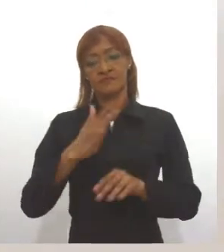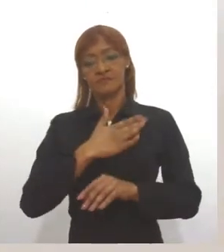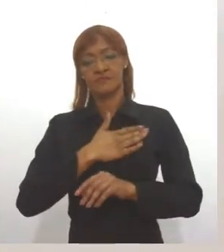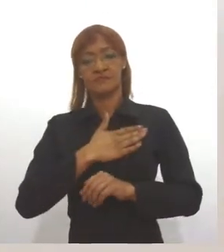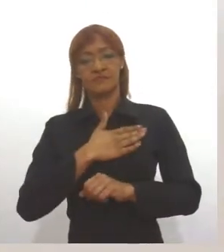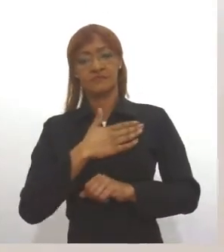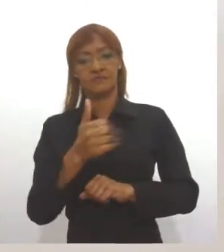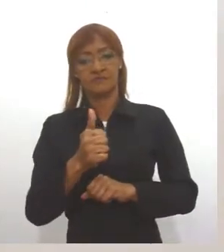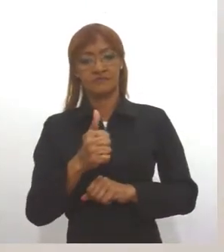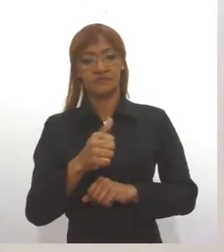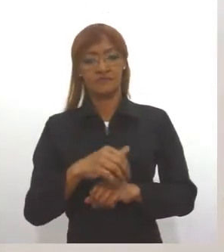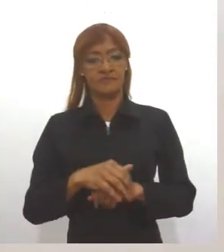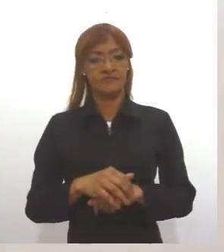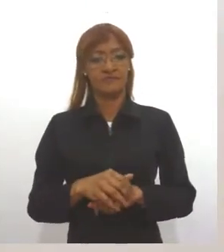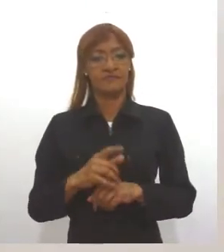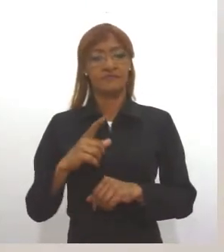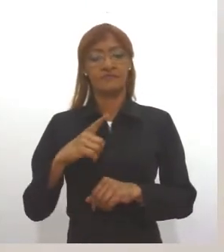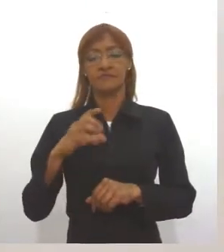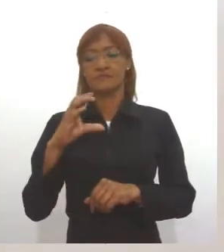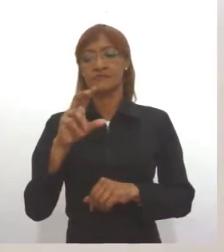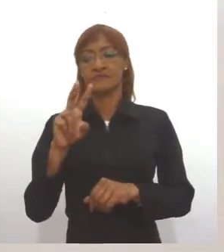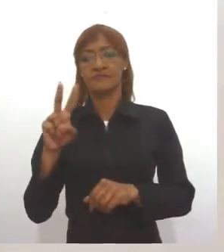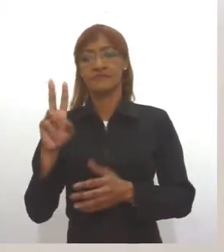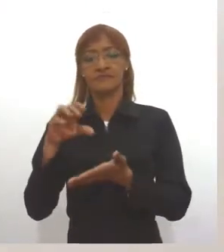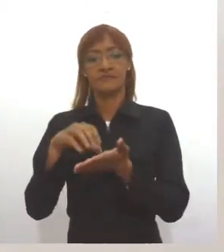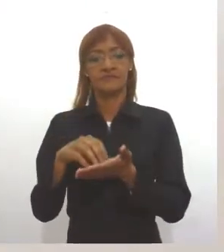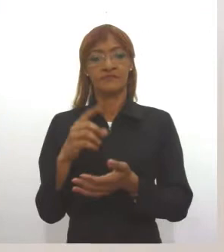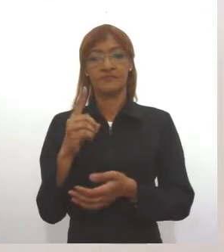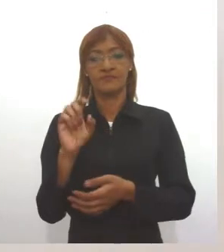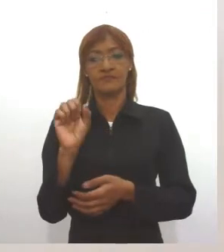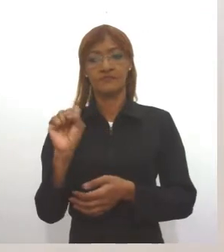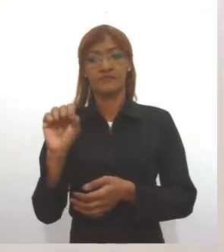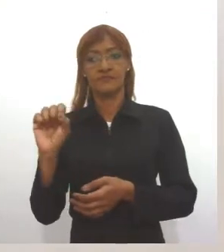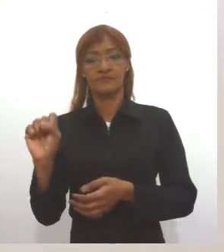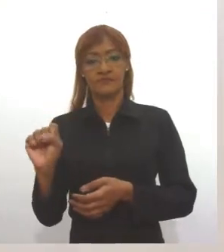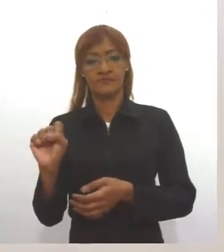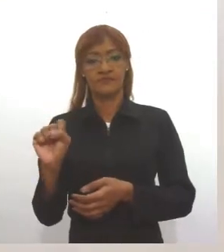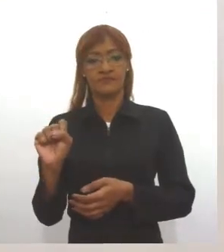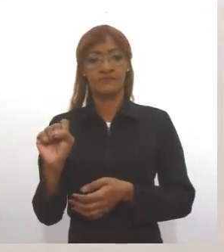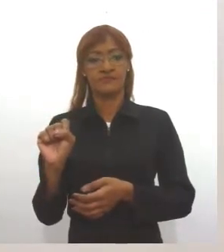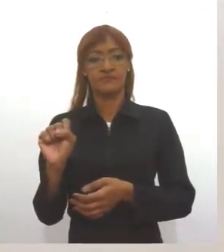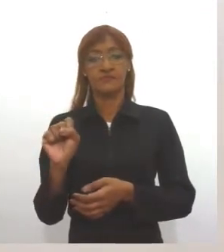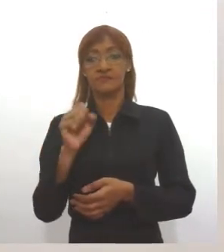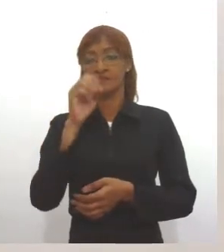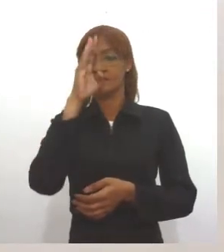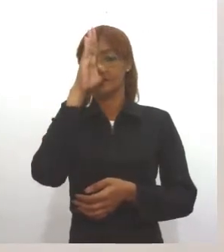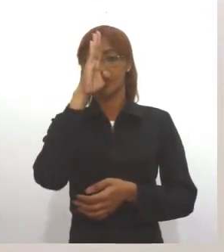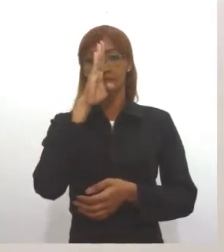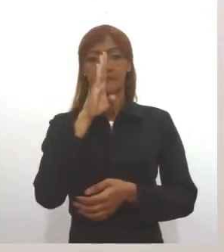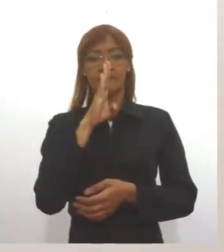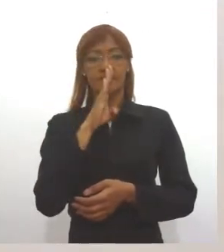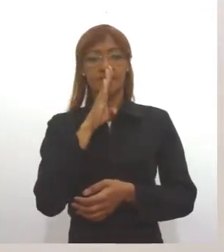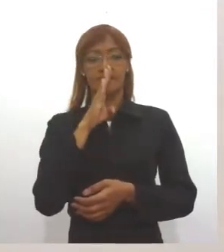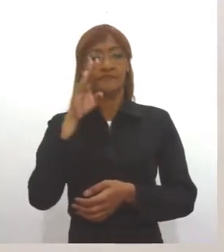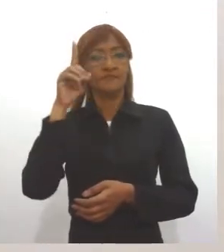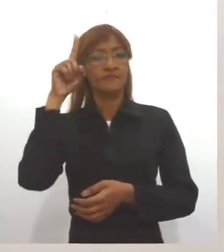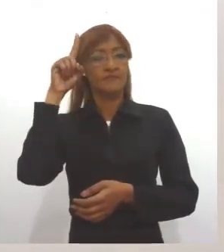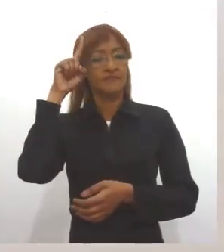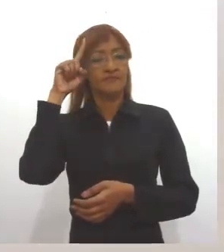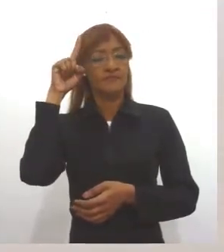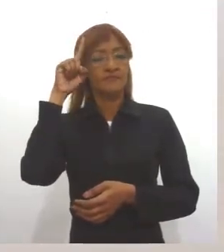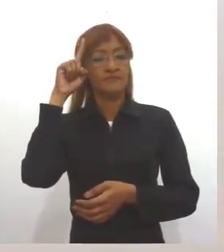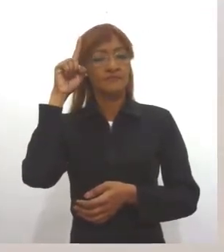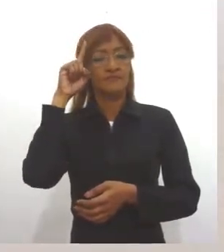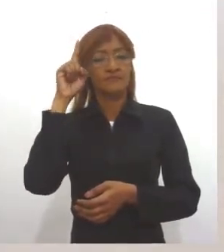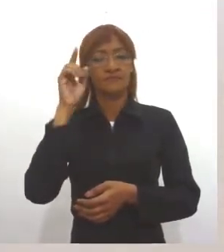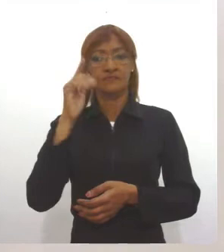pelo CVV e atende através do número 188 de forma gratuita todos os dias da semana durante